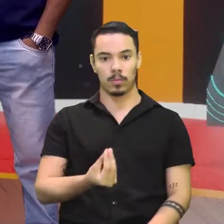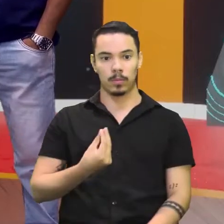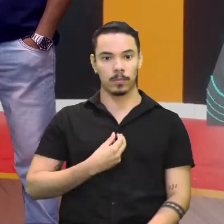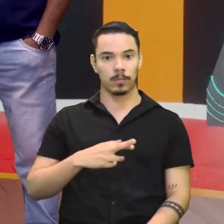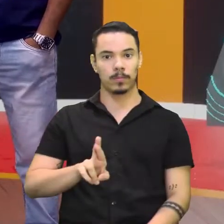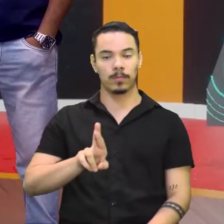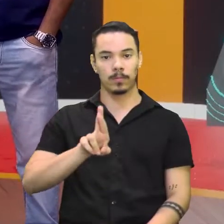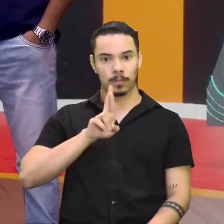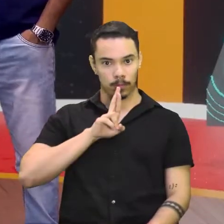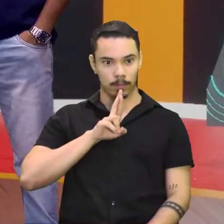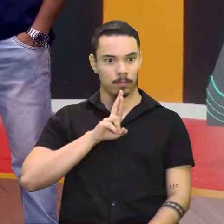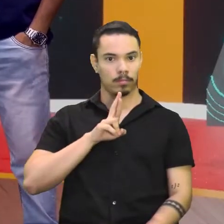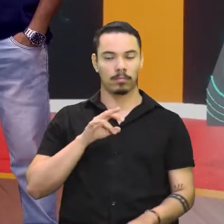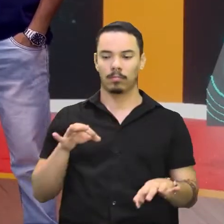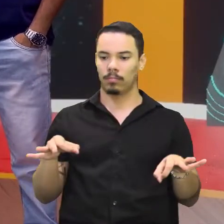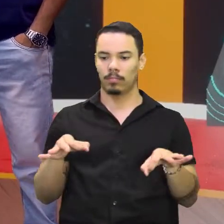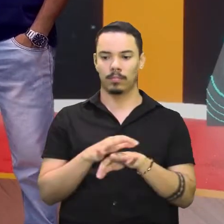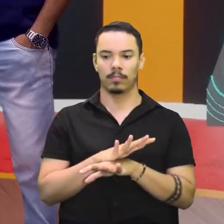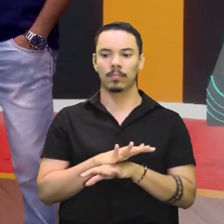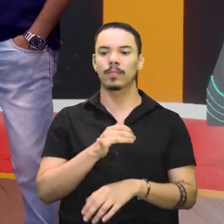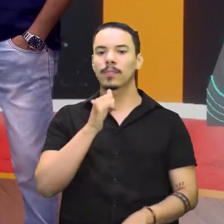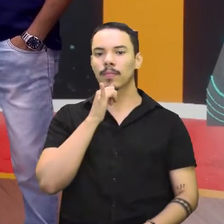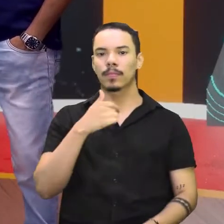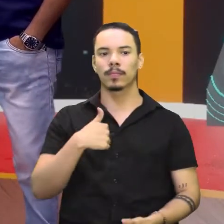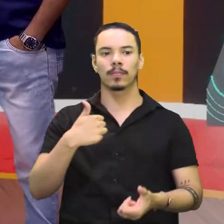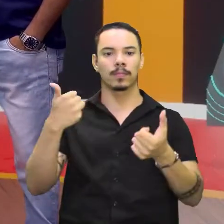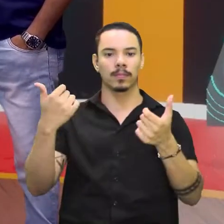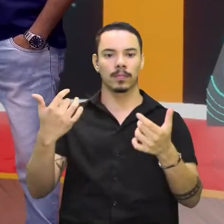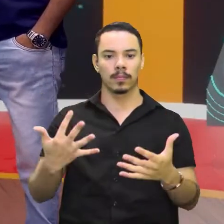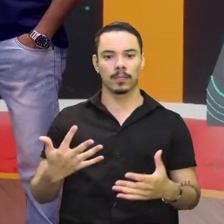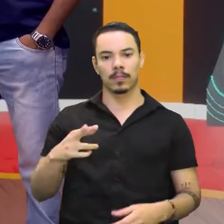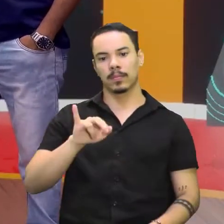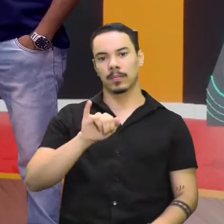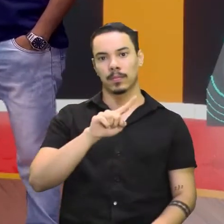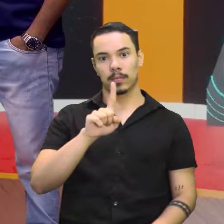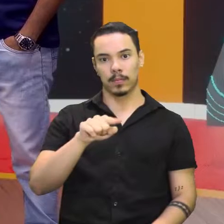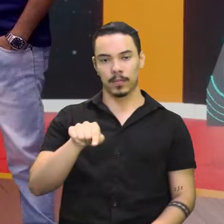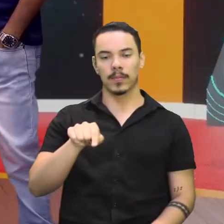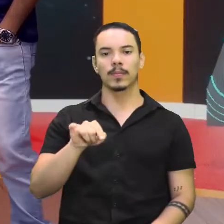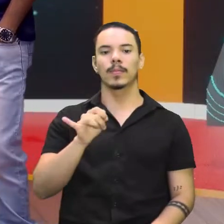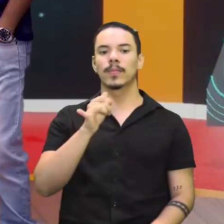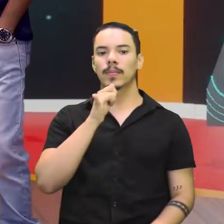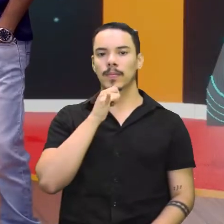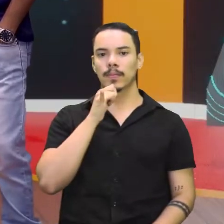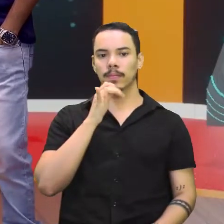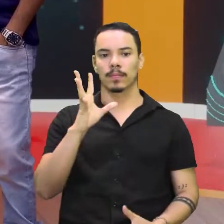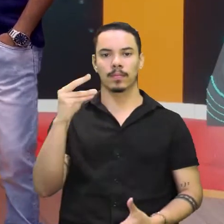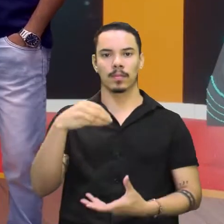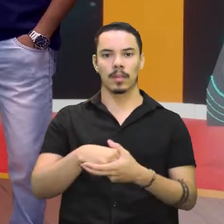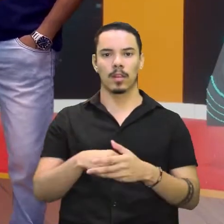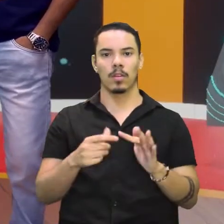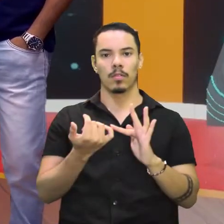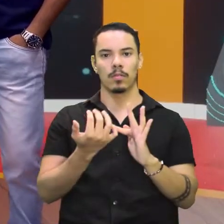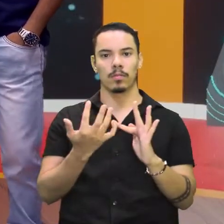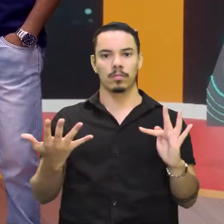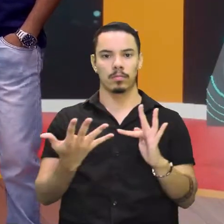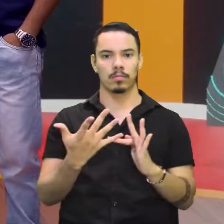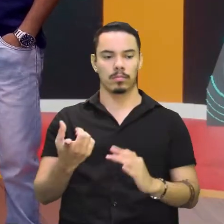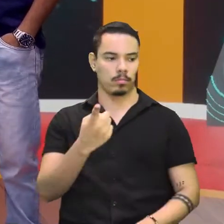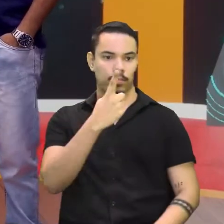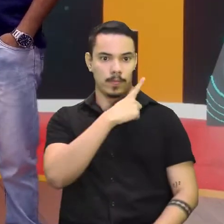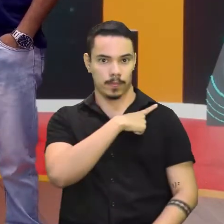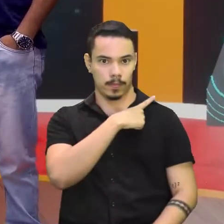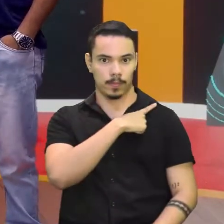É o resultado, é o resultado. Quando a gente está falando de raiz, a gente lá nas funções, no primeiro ano, a gente